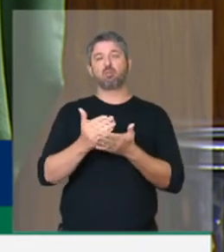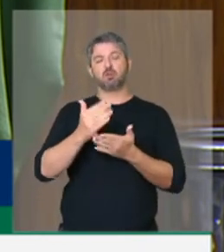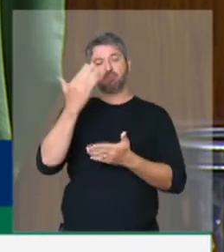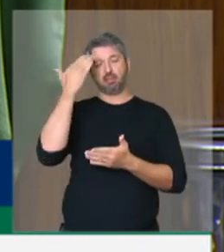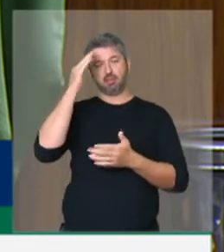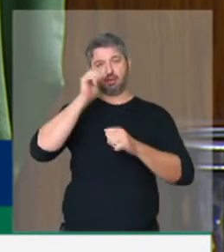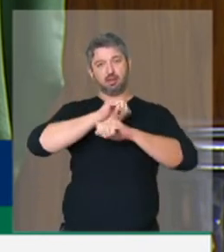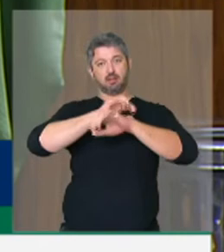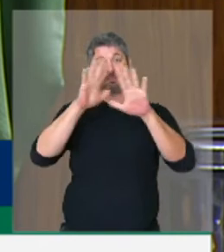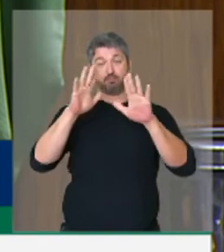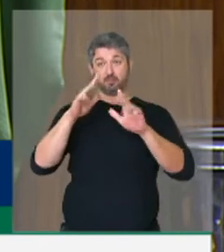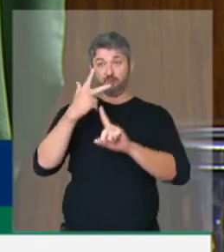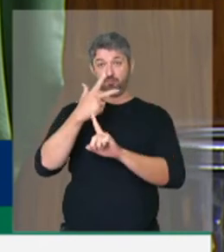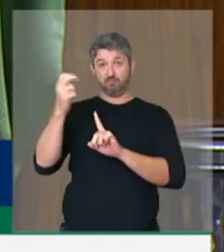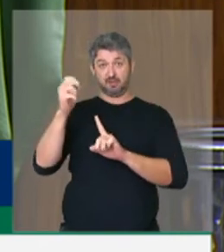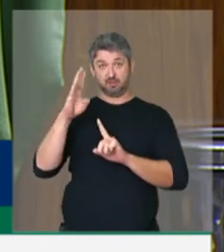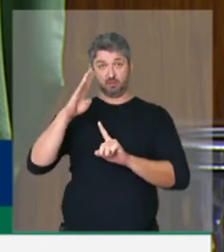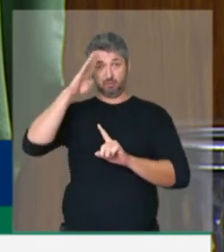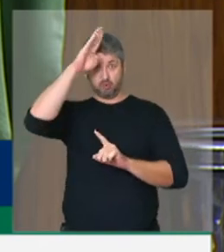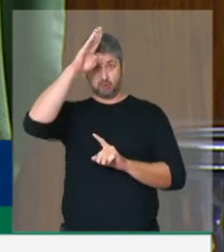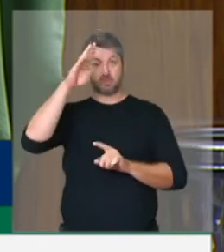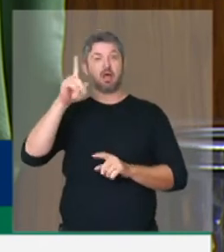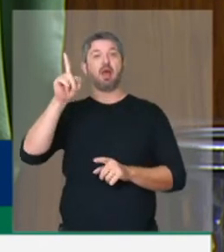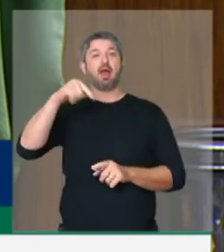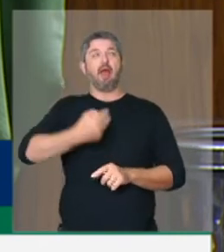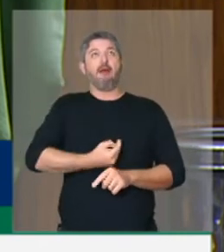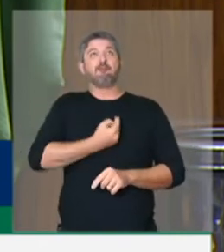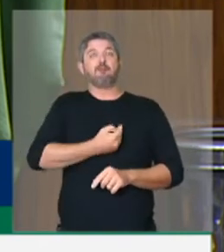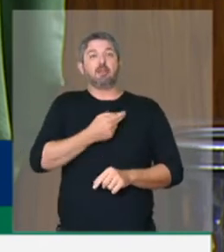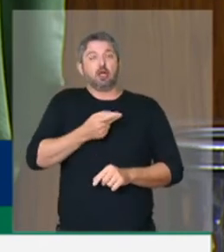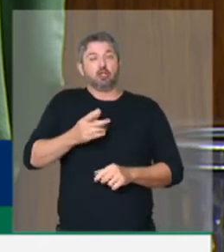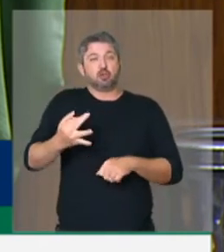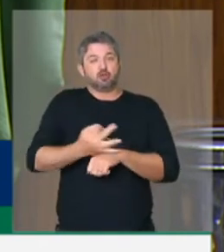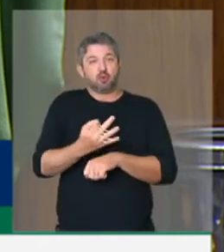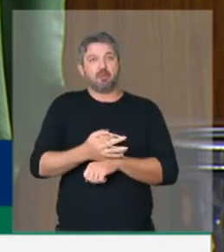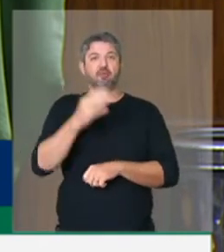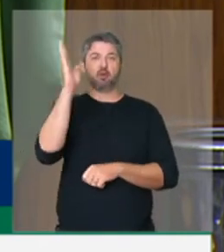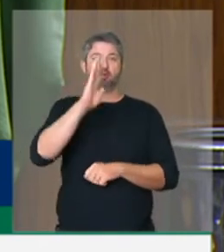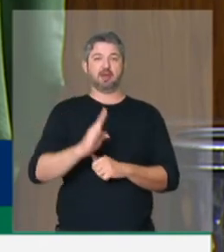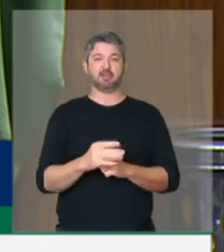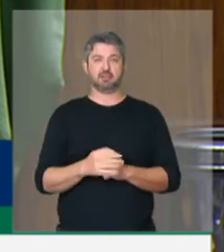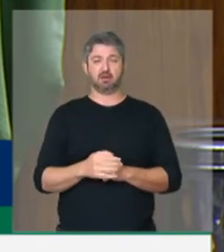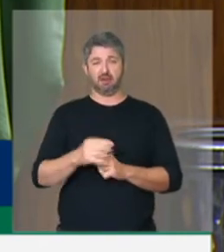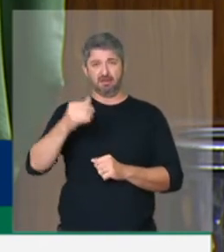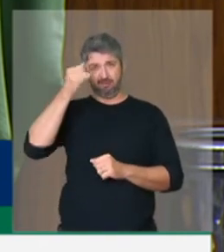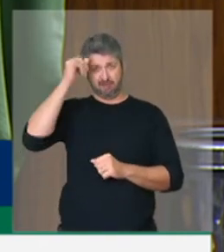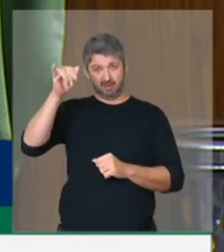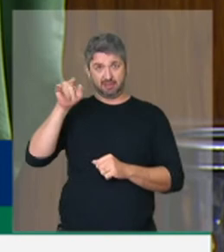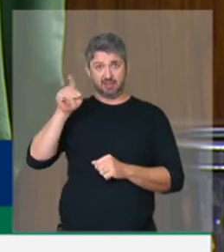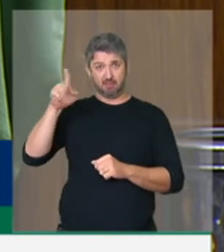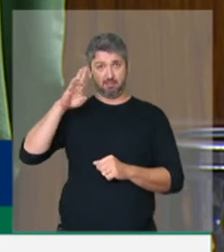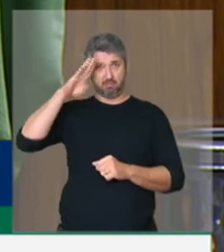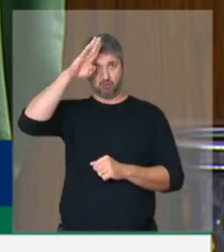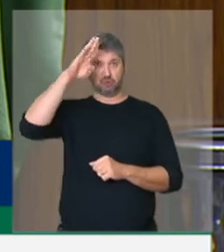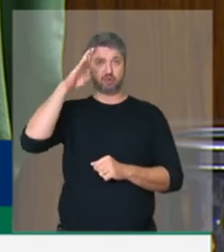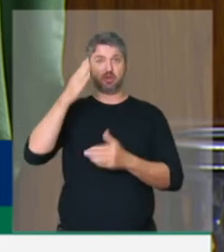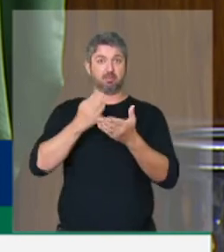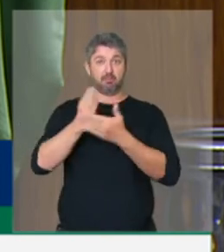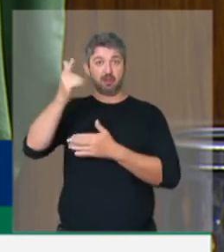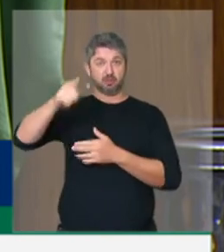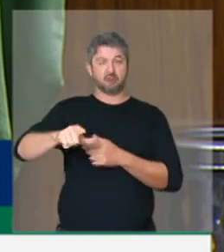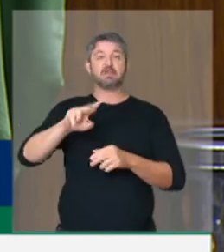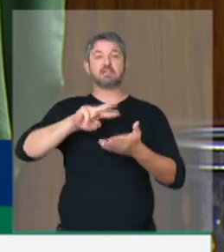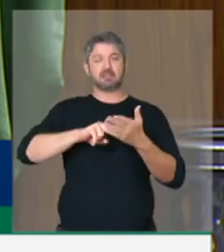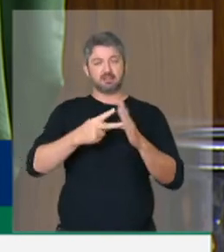que derrotar Bolsonaro é a sobrevivência do país. Impedir que Bolsonaro seja eleito é salvar a vida